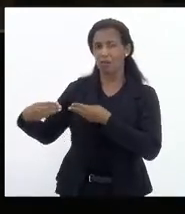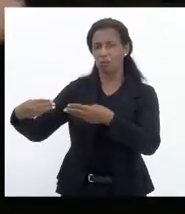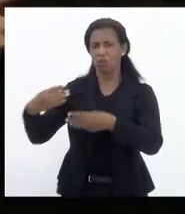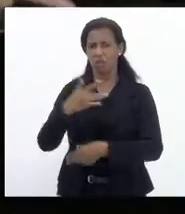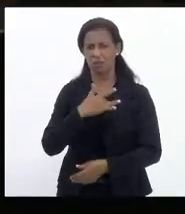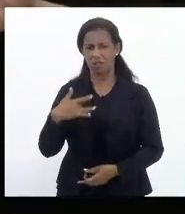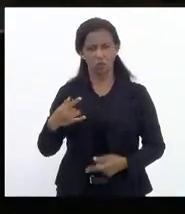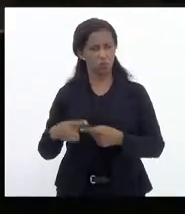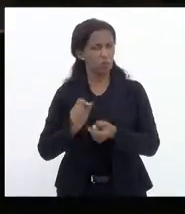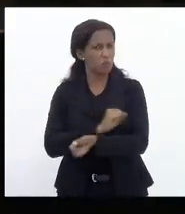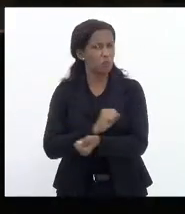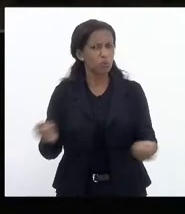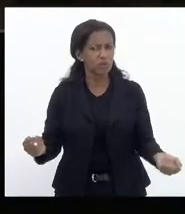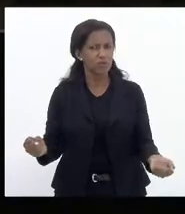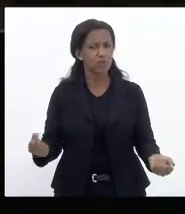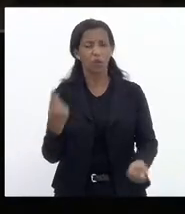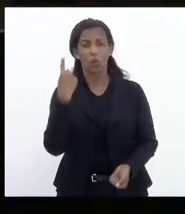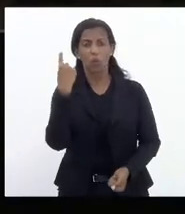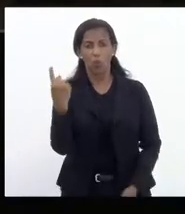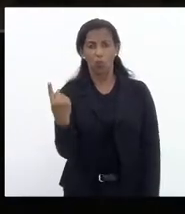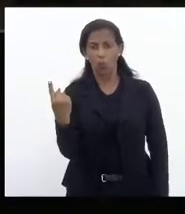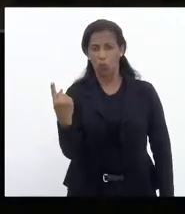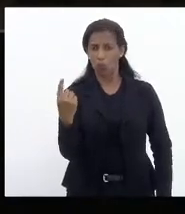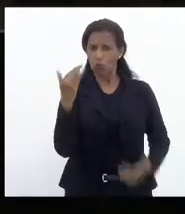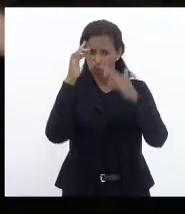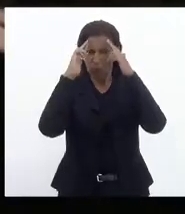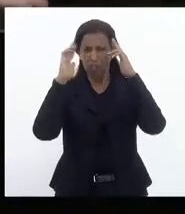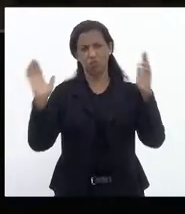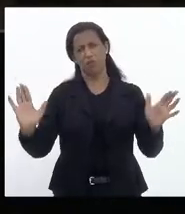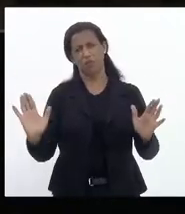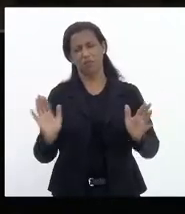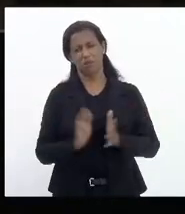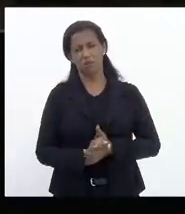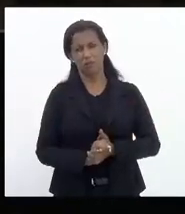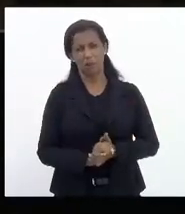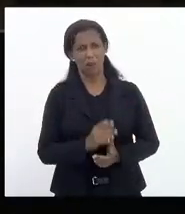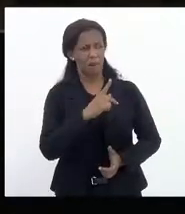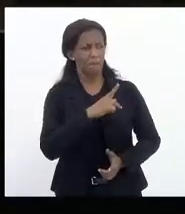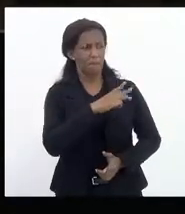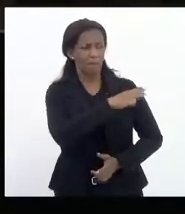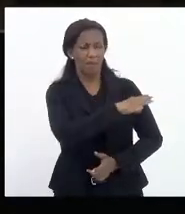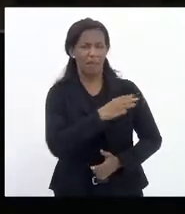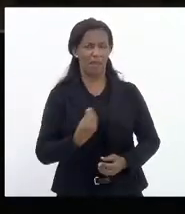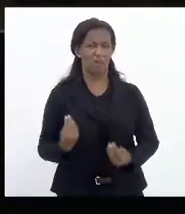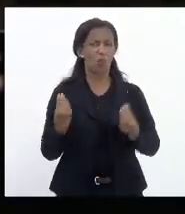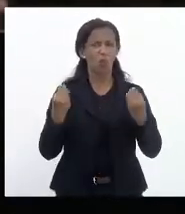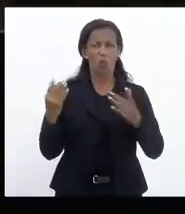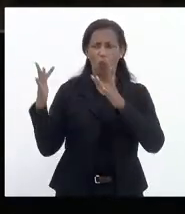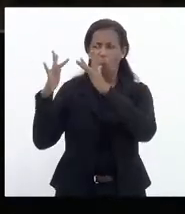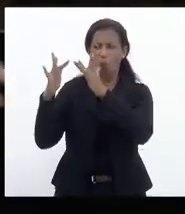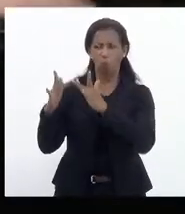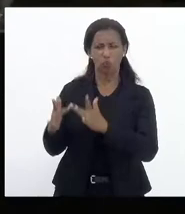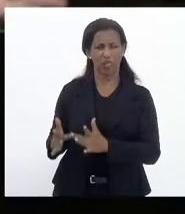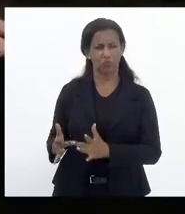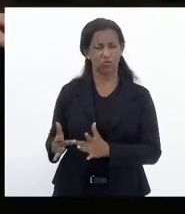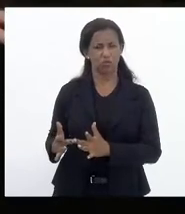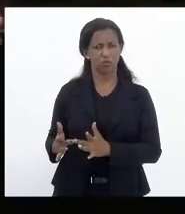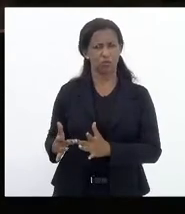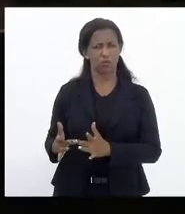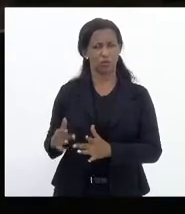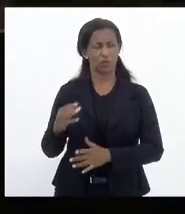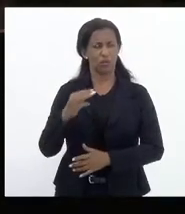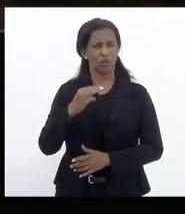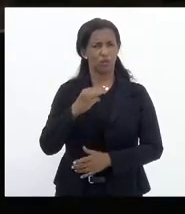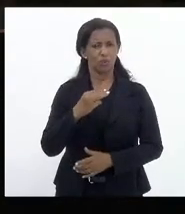tem possível um cabo com todo respeito da Polícia Militar de tantos contatos Ministério da Saúde olha